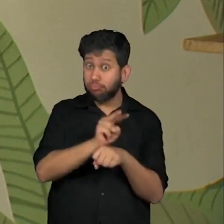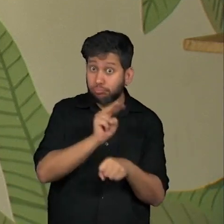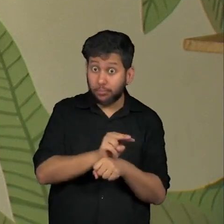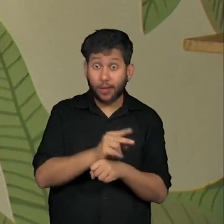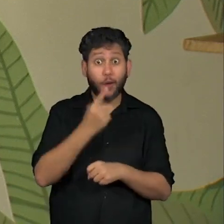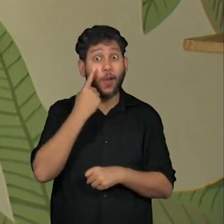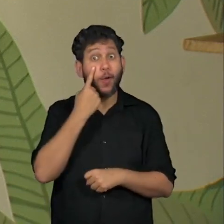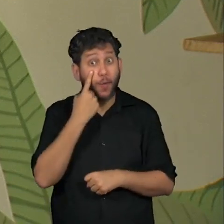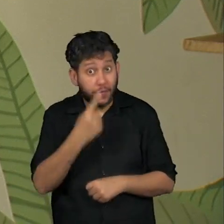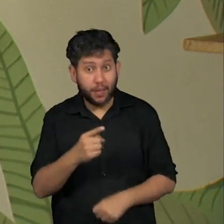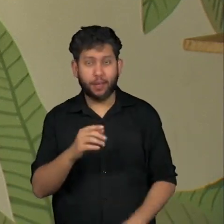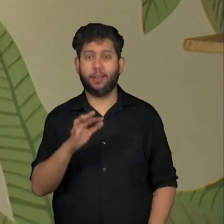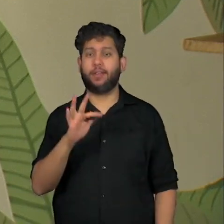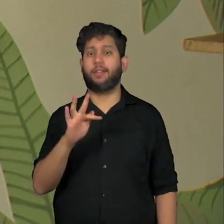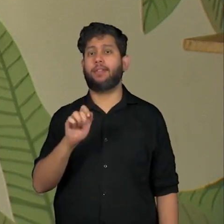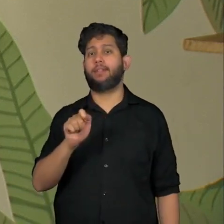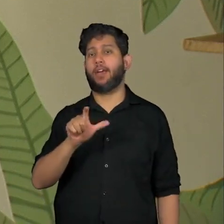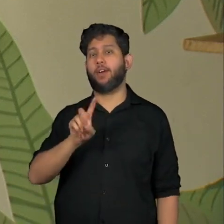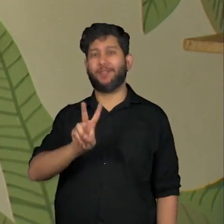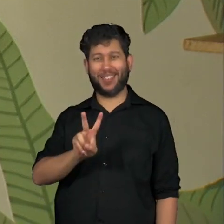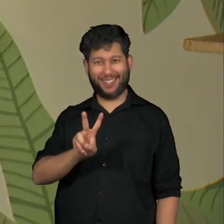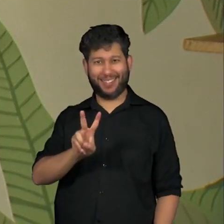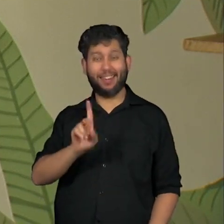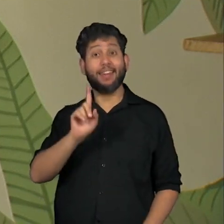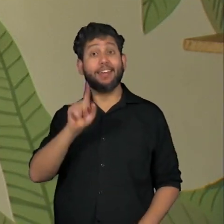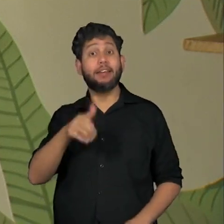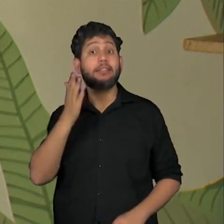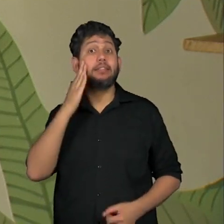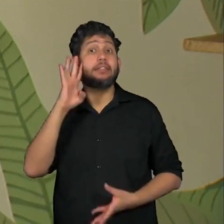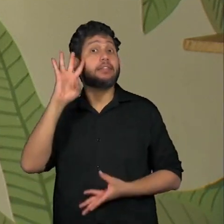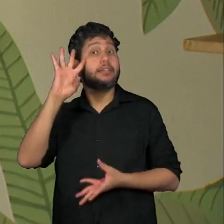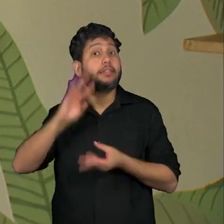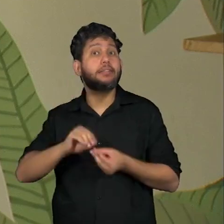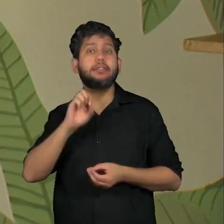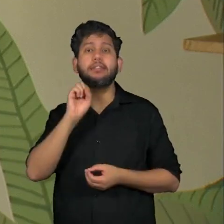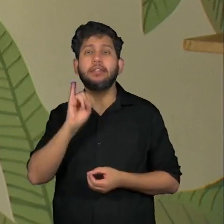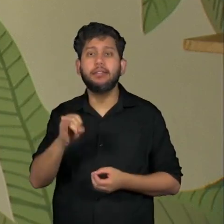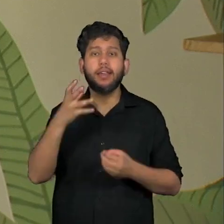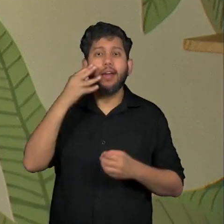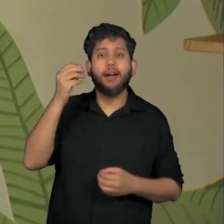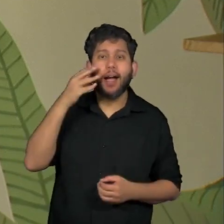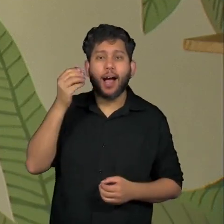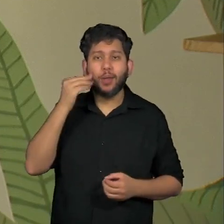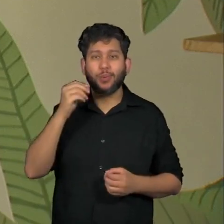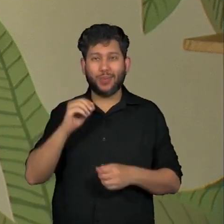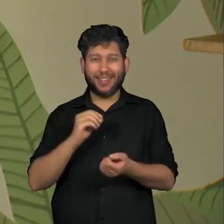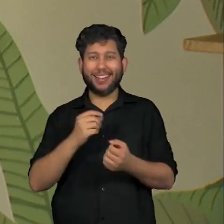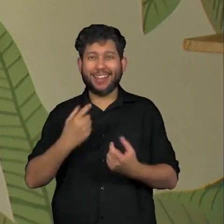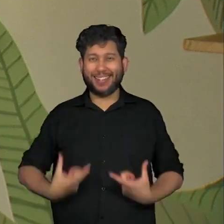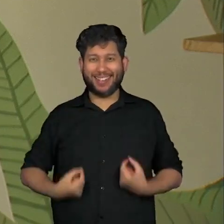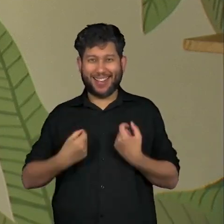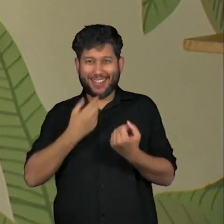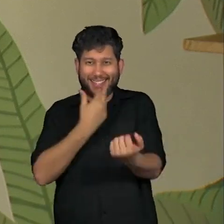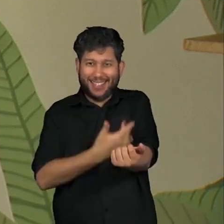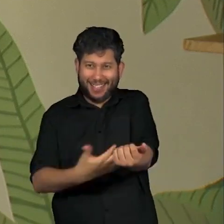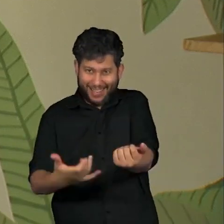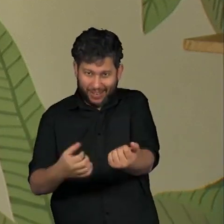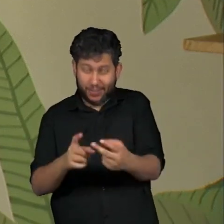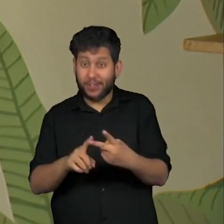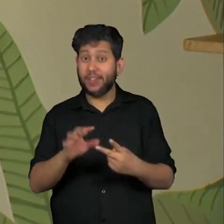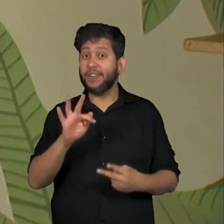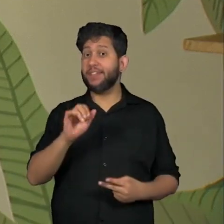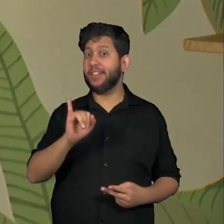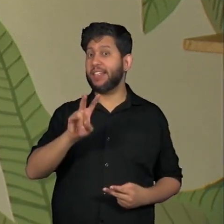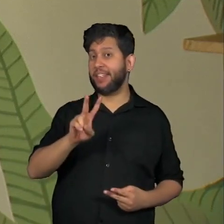a FIV-FeLV, que é um teste que testa a leucemia felina, e a FIV é uma doença que afeta a imunidade dos